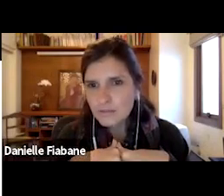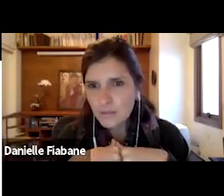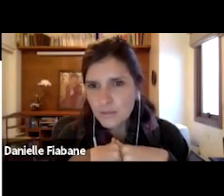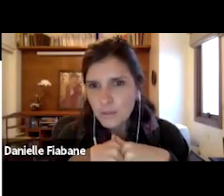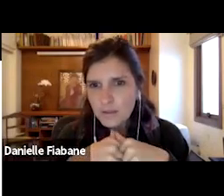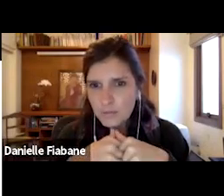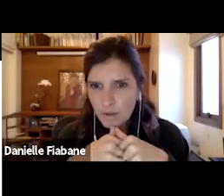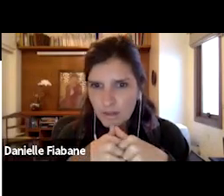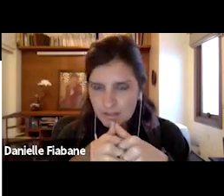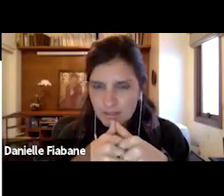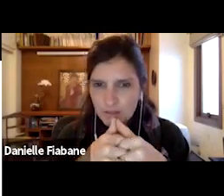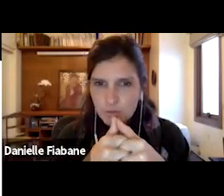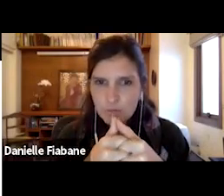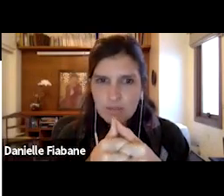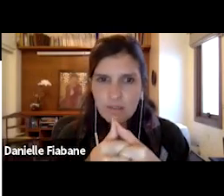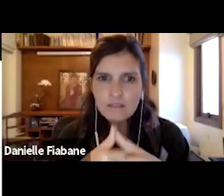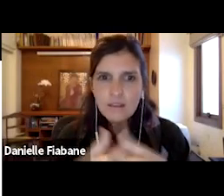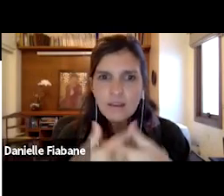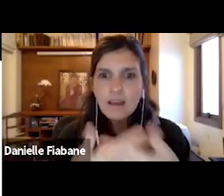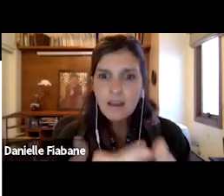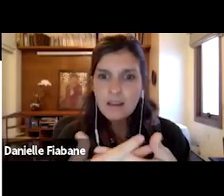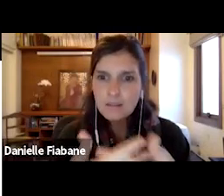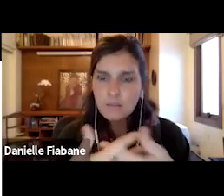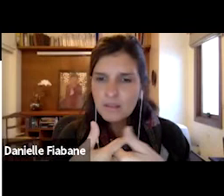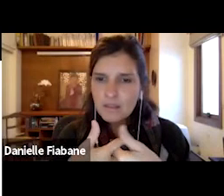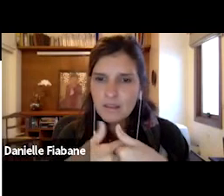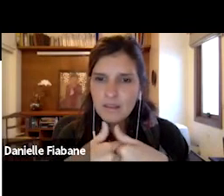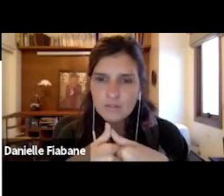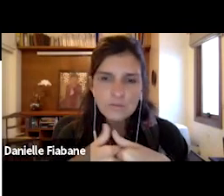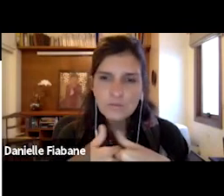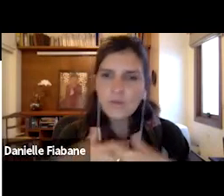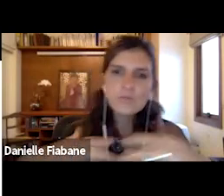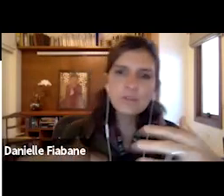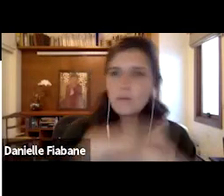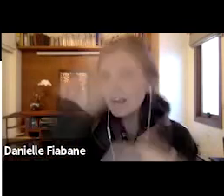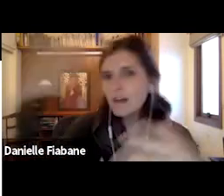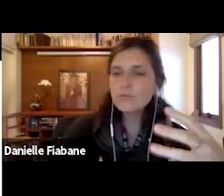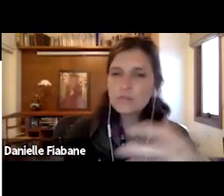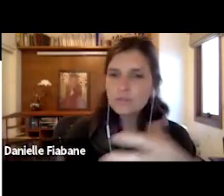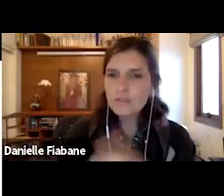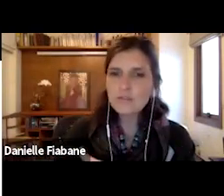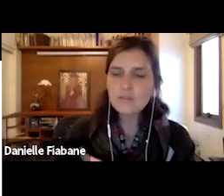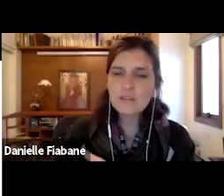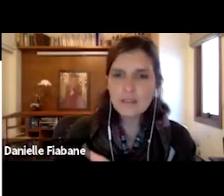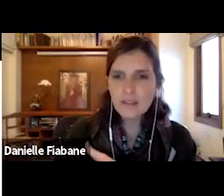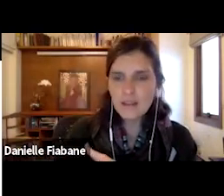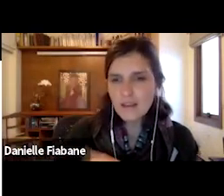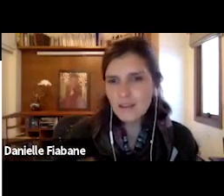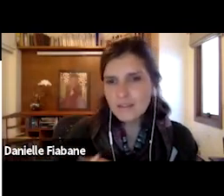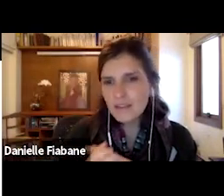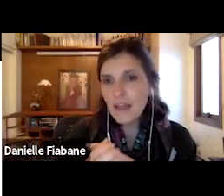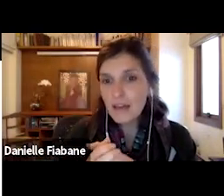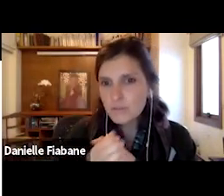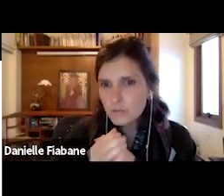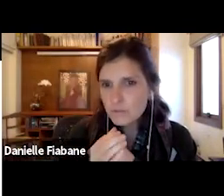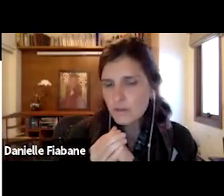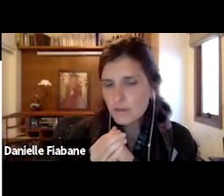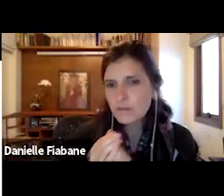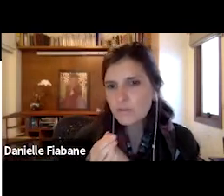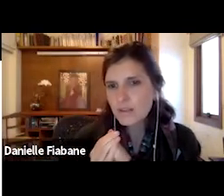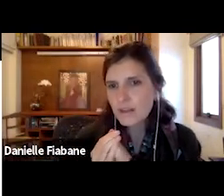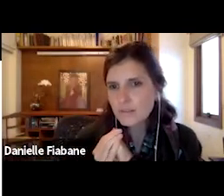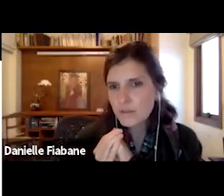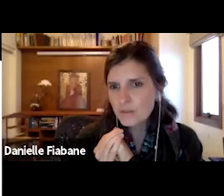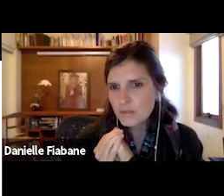fortalecida é fundamental para a democracia, em última instância, elas também, a gente não tem como trabalhar a cultura de doação sem ter esse lastro